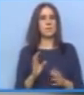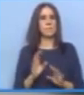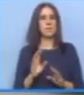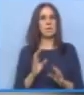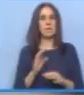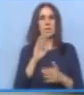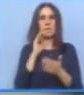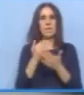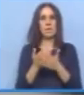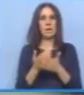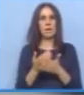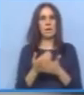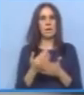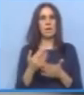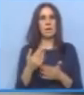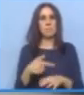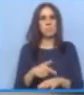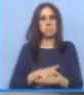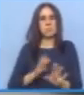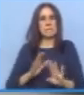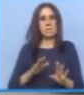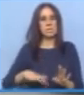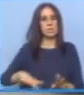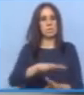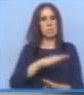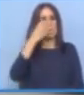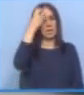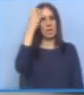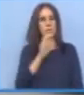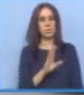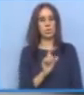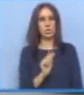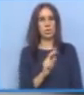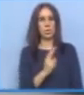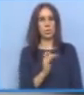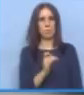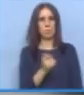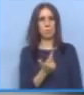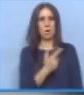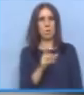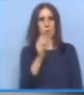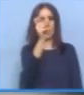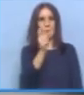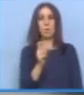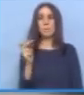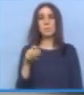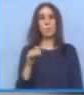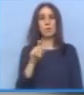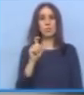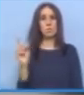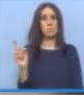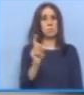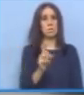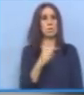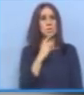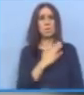não fazer ondas no reinado de Jeroboão. Ora, chega lá Amós e diz-lhe: meu amigo, vens aqui